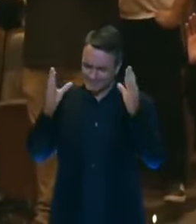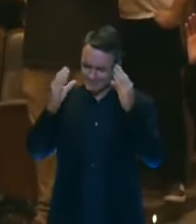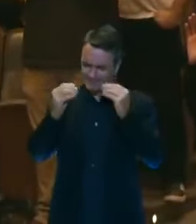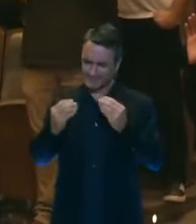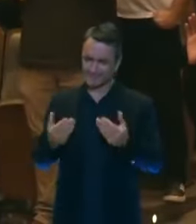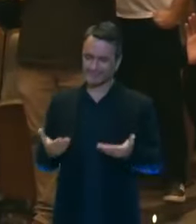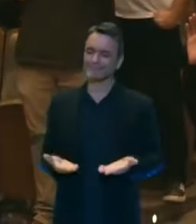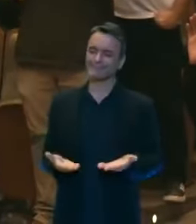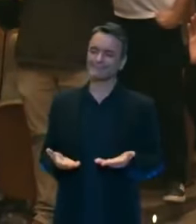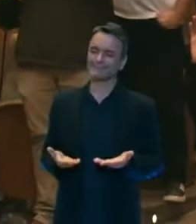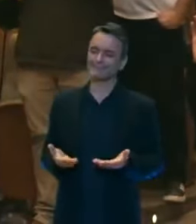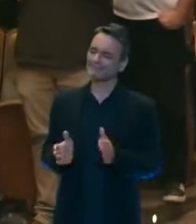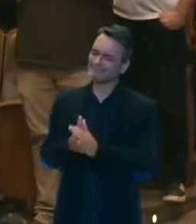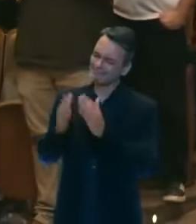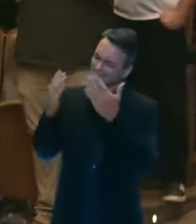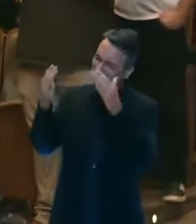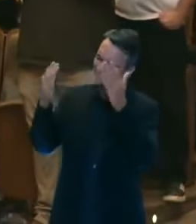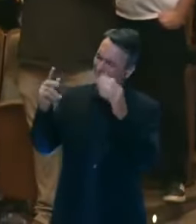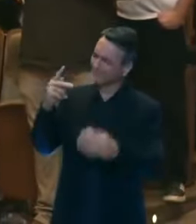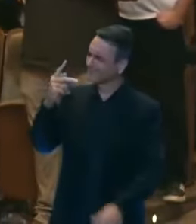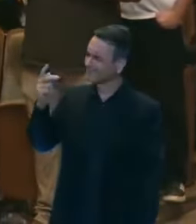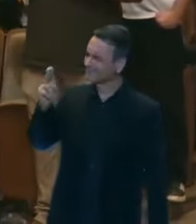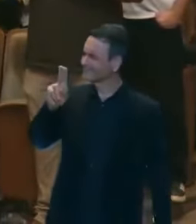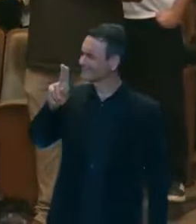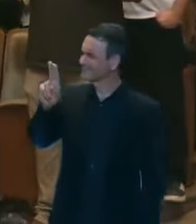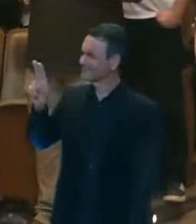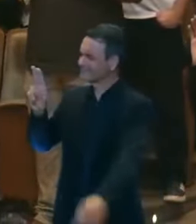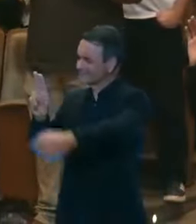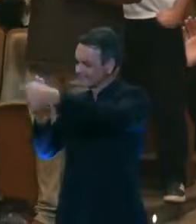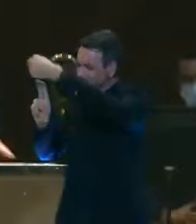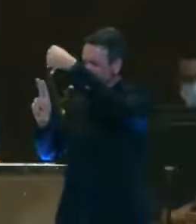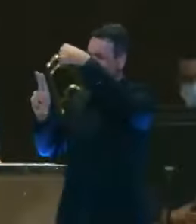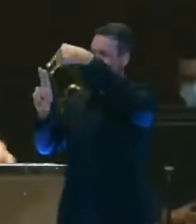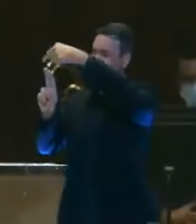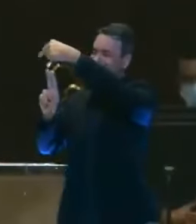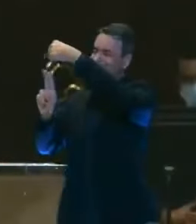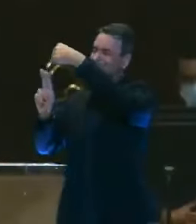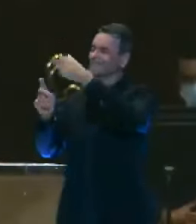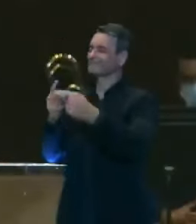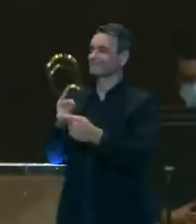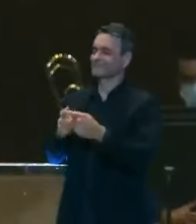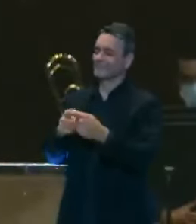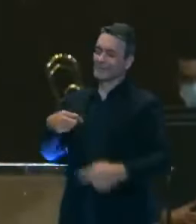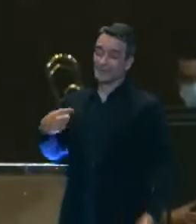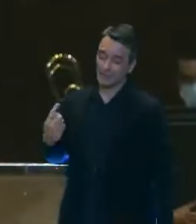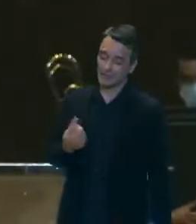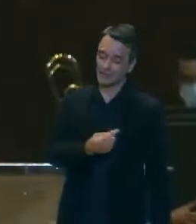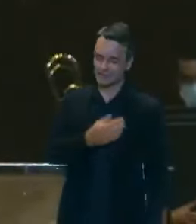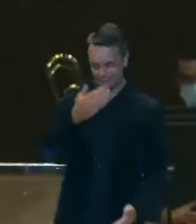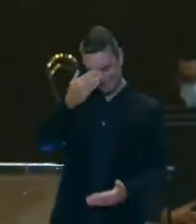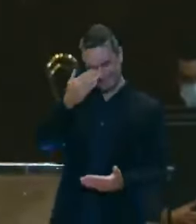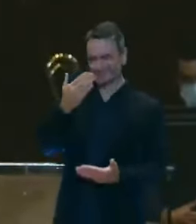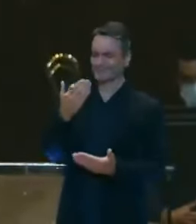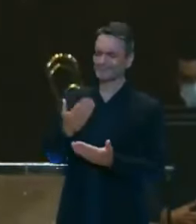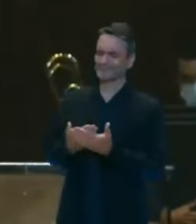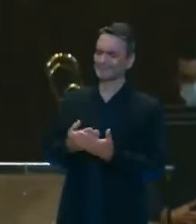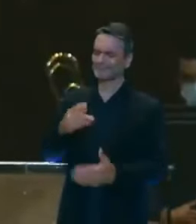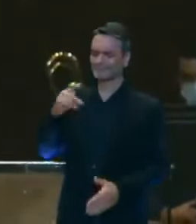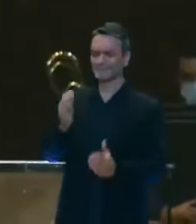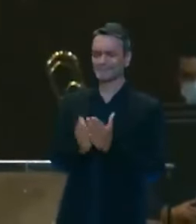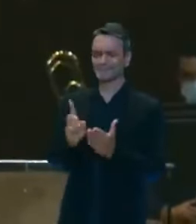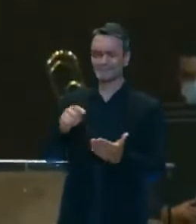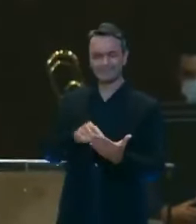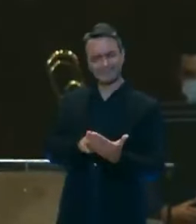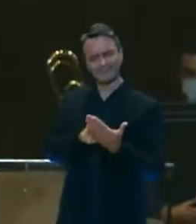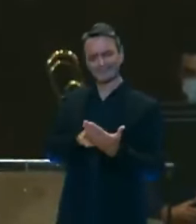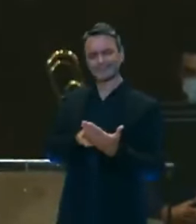noite, exaltamos o teu santo nome, porque cremos que a tua palavra diz